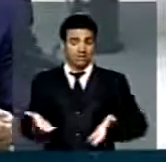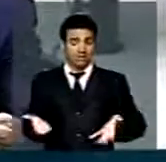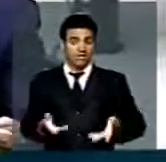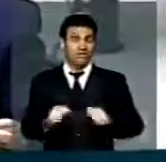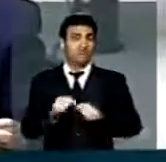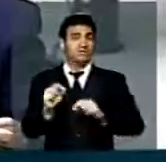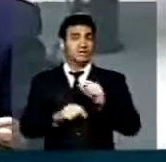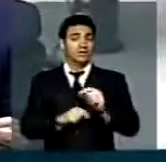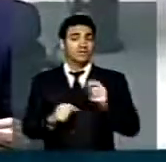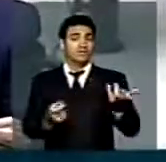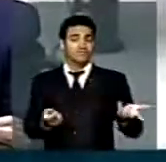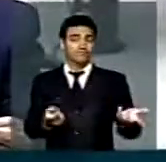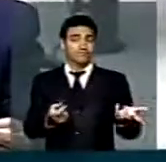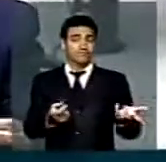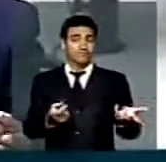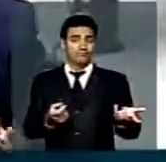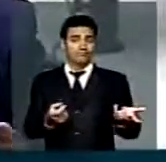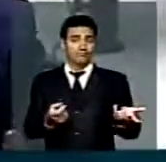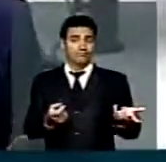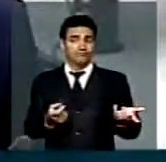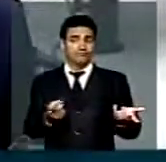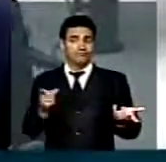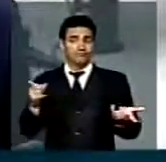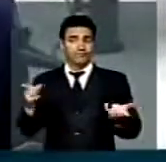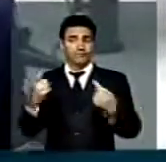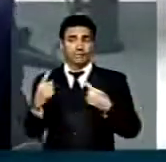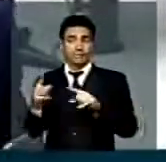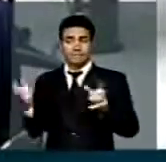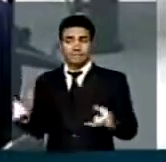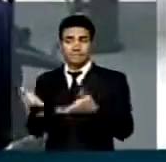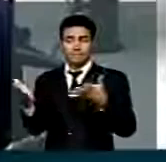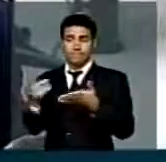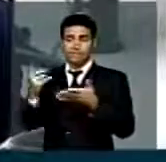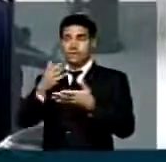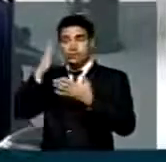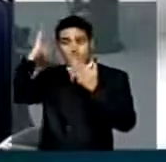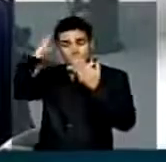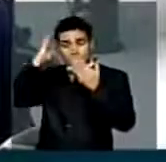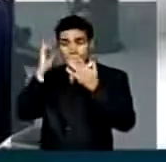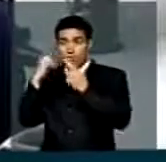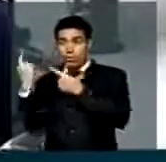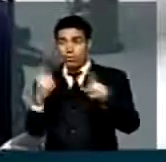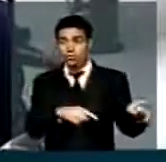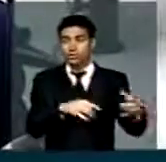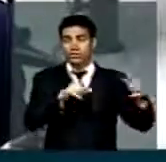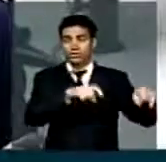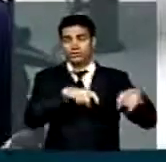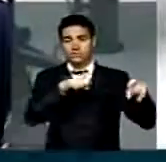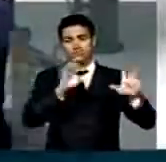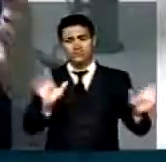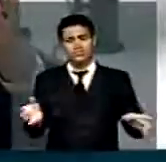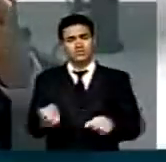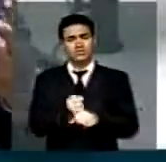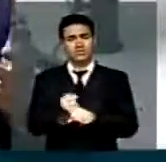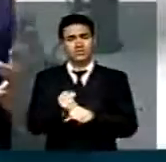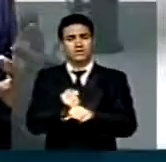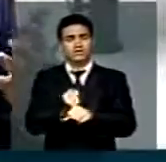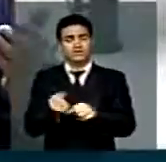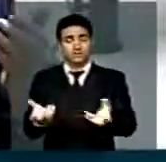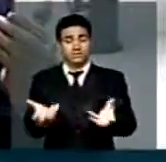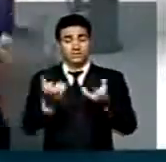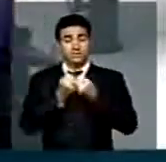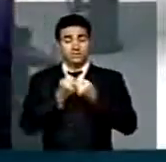os índios contra o nosso agricultor, aqueles que também por muitos e muitos anos